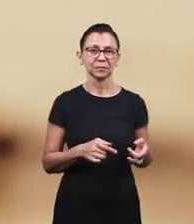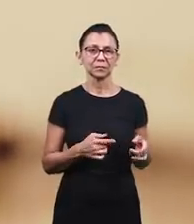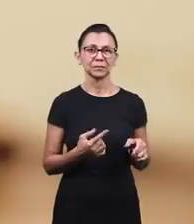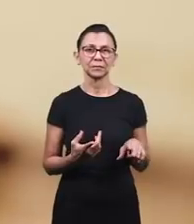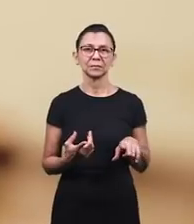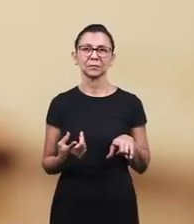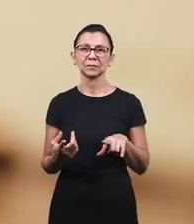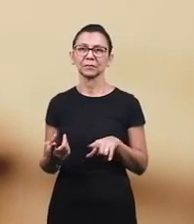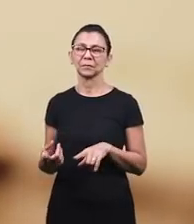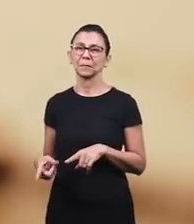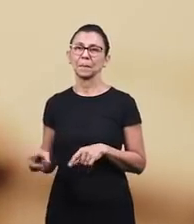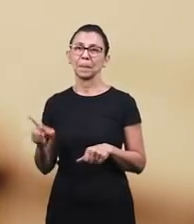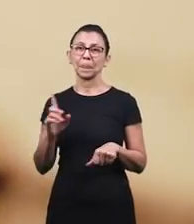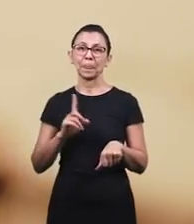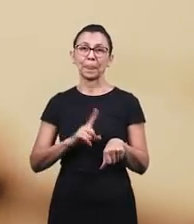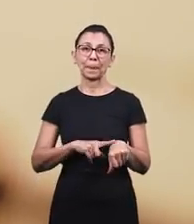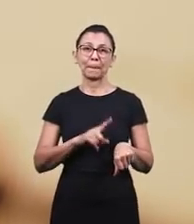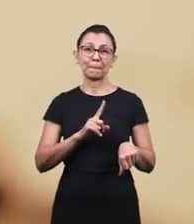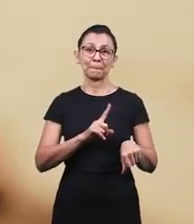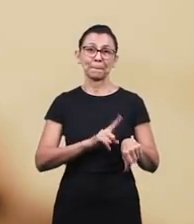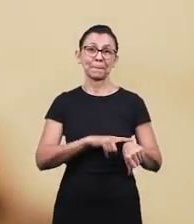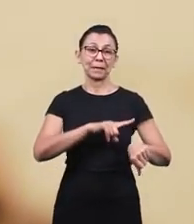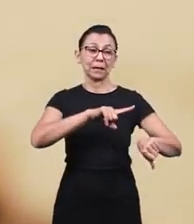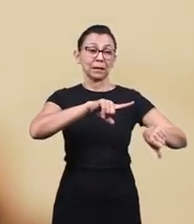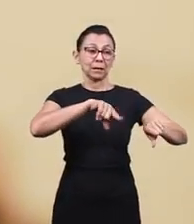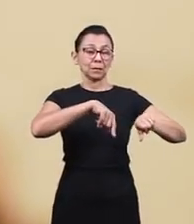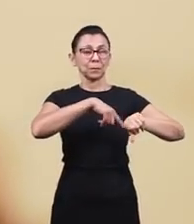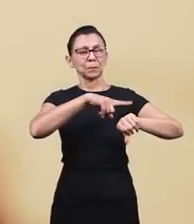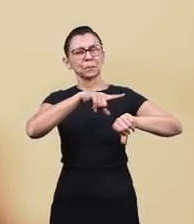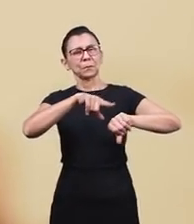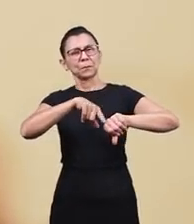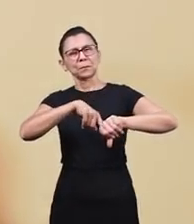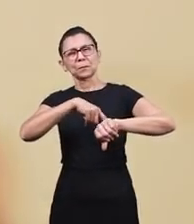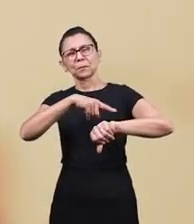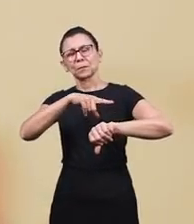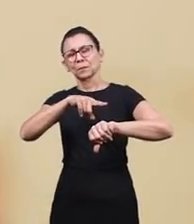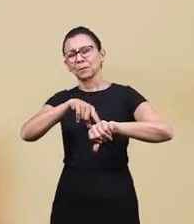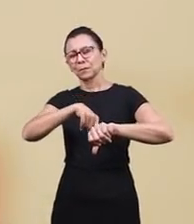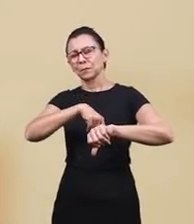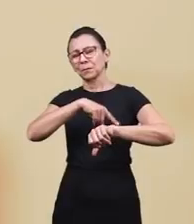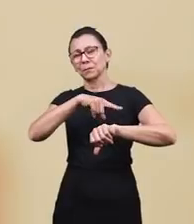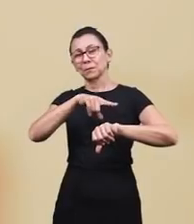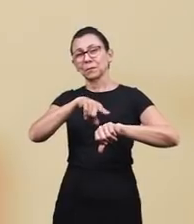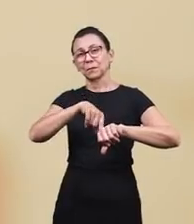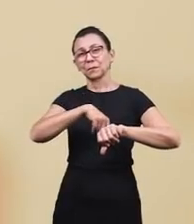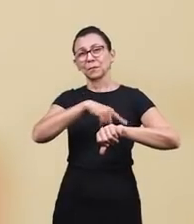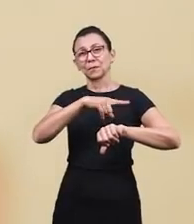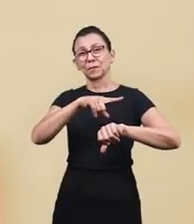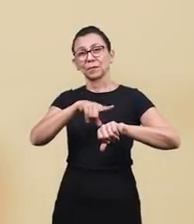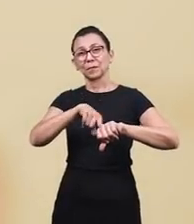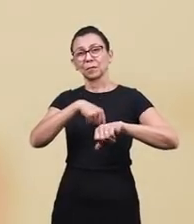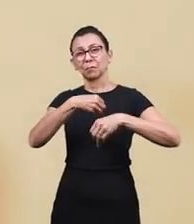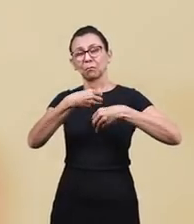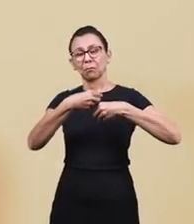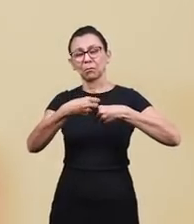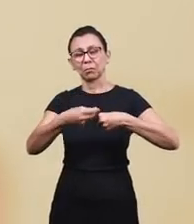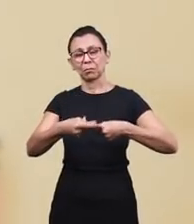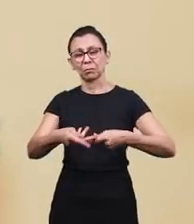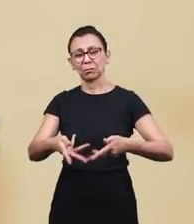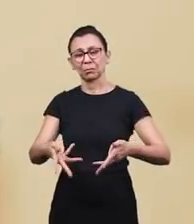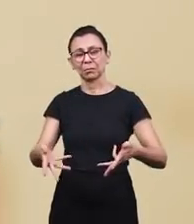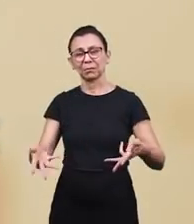O tempo corre, as horas se passam,